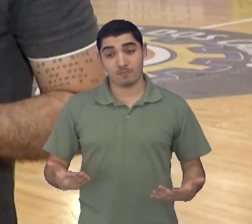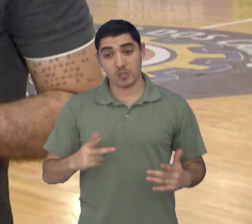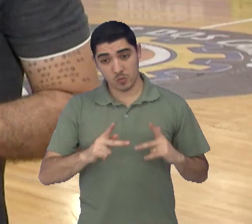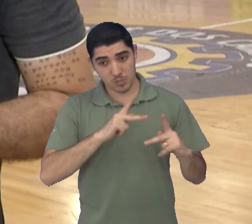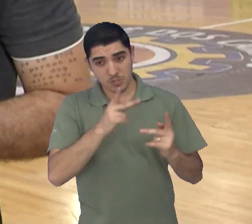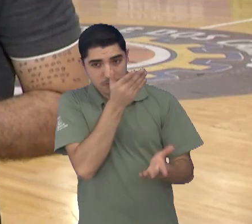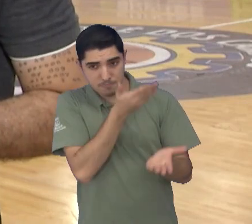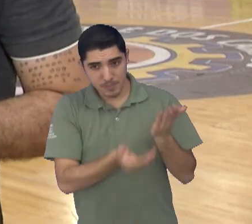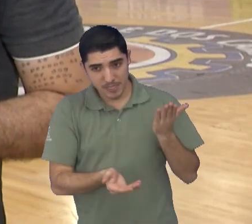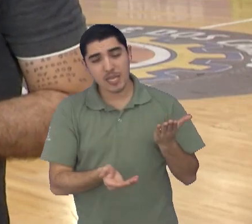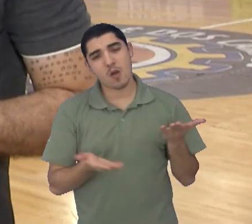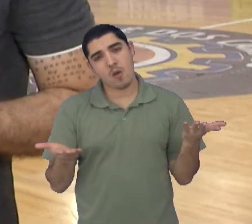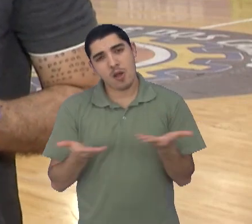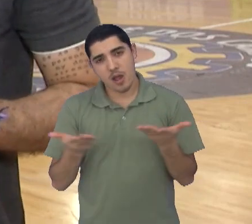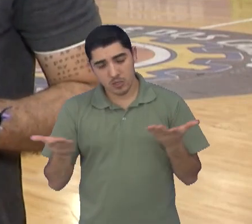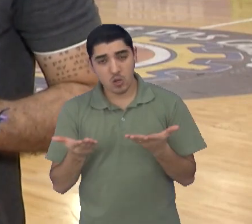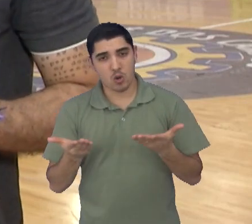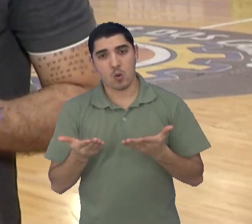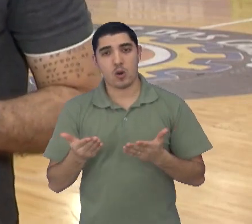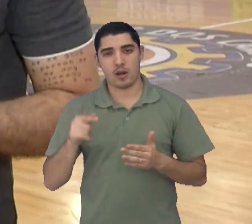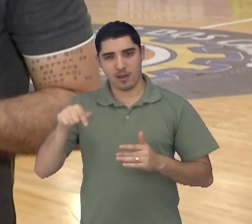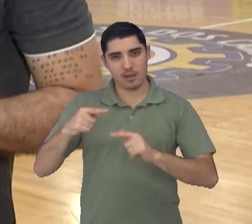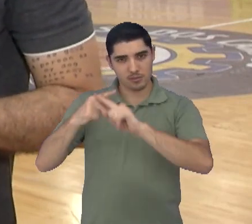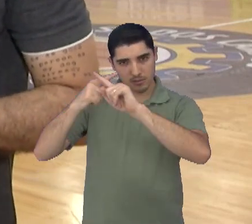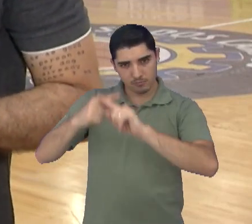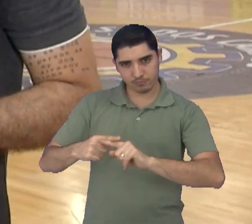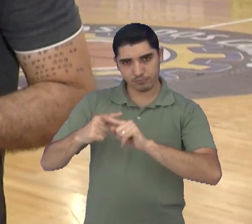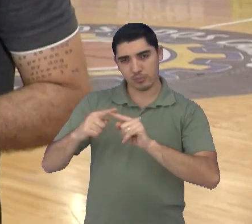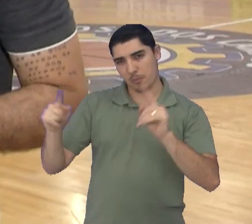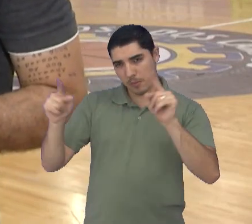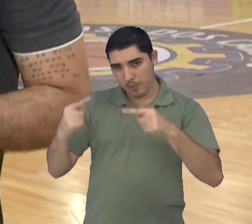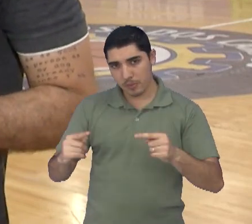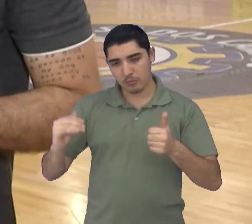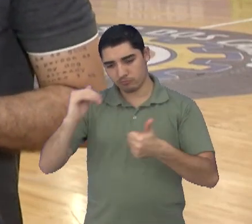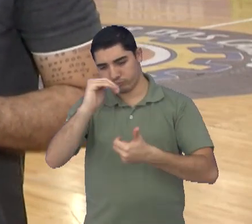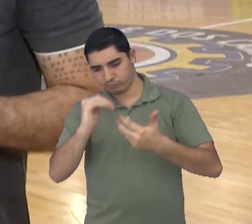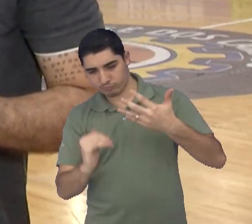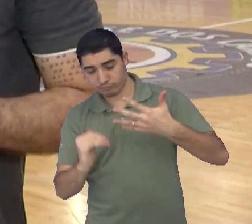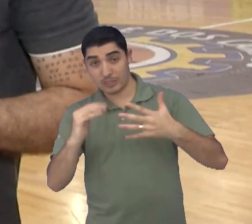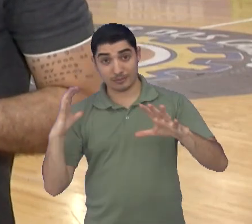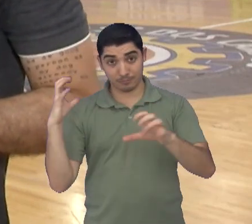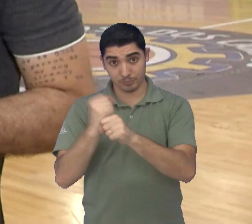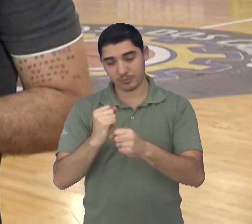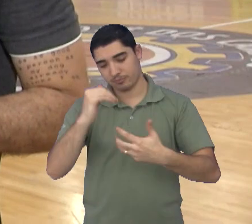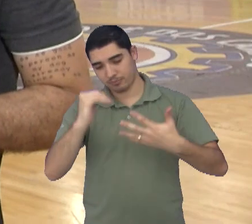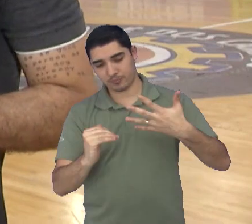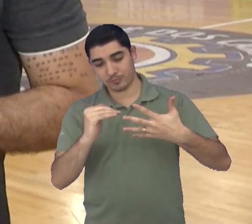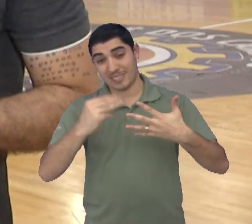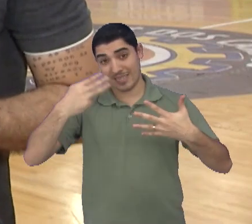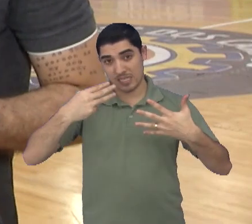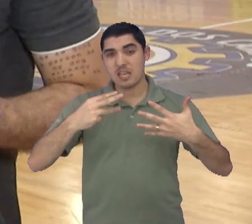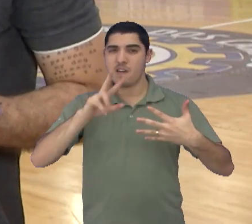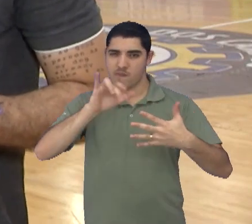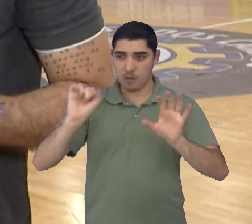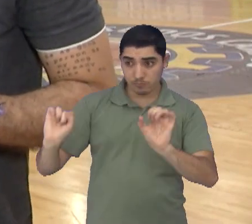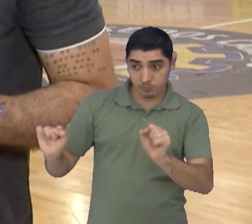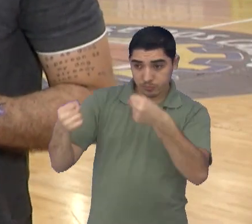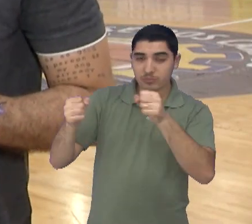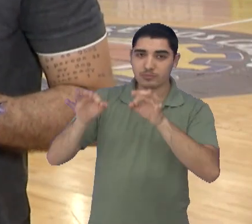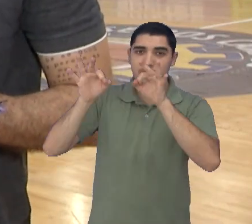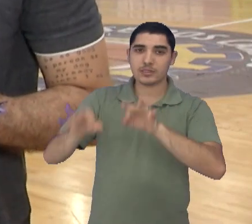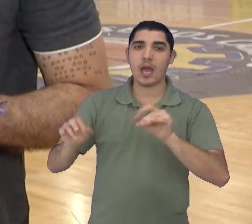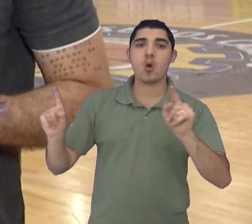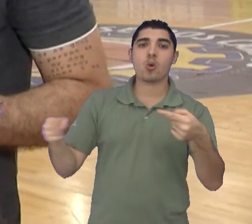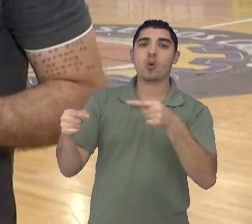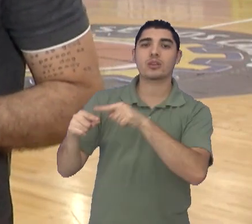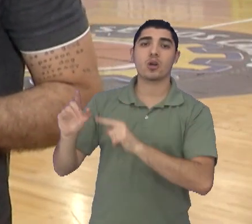José Basquetebol termina a fase de realinhamento em terceiro lugar e deve enfrentar o Corinthians nos playoffs de quartas de final